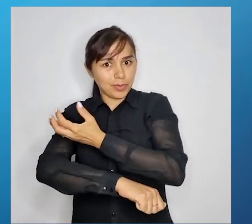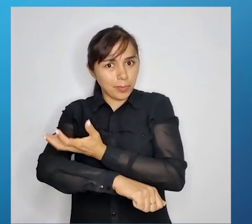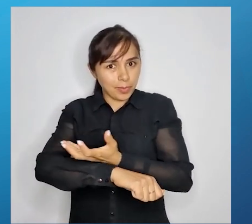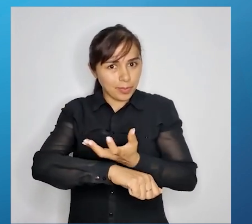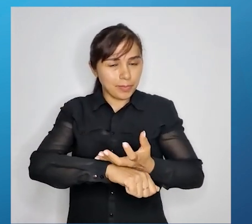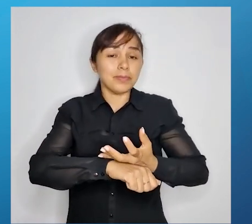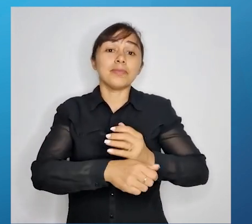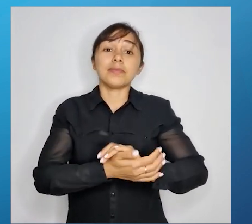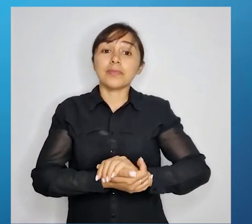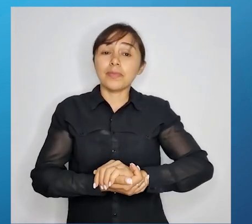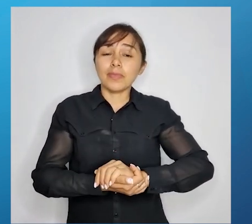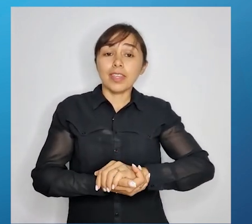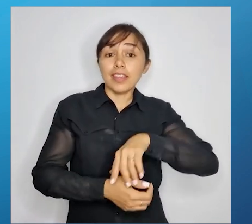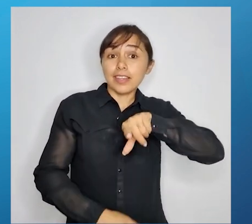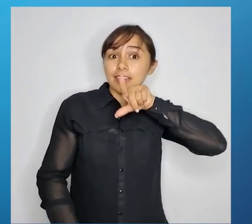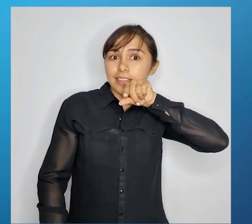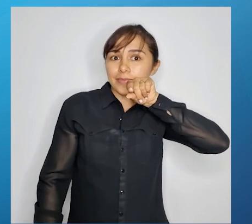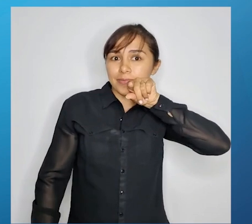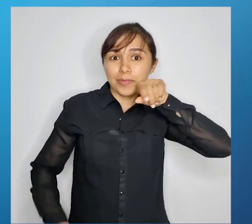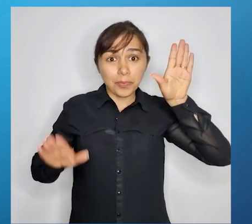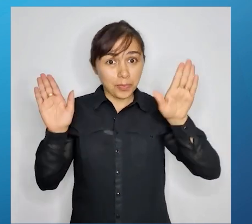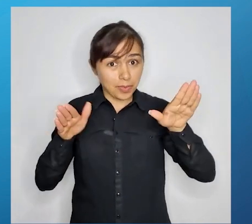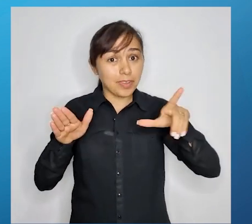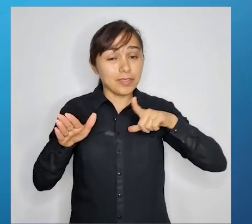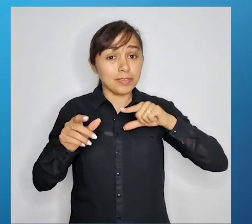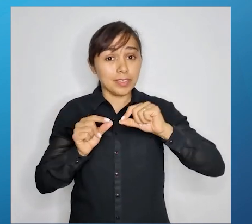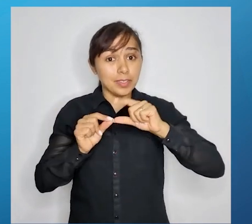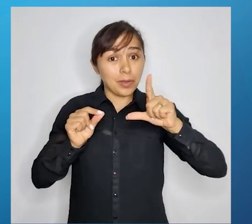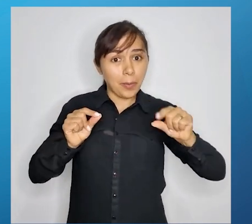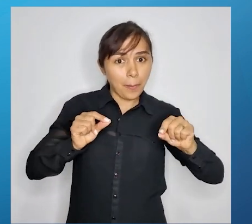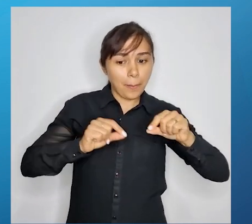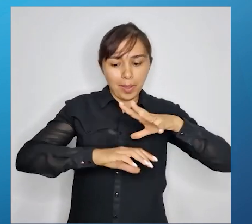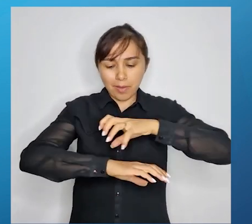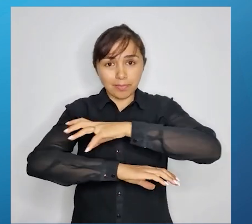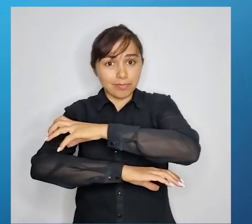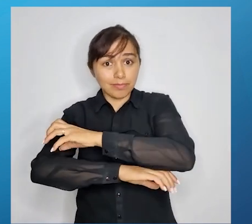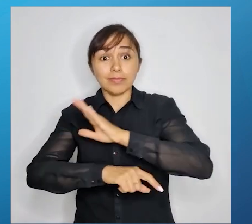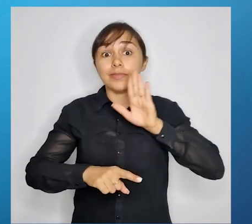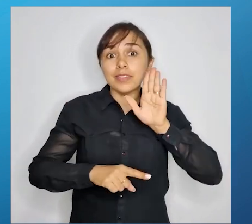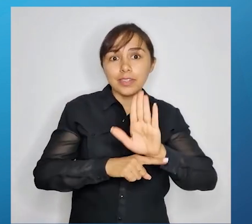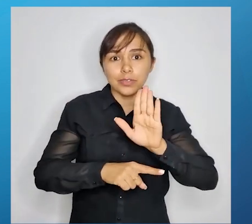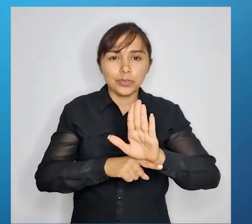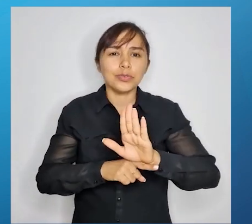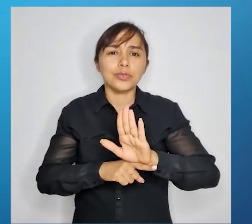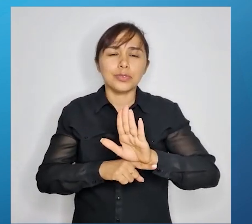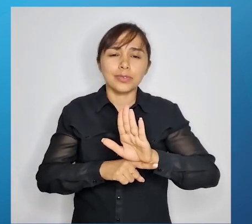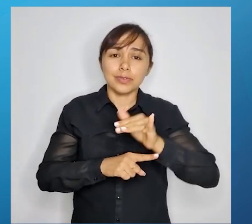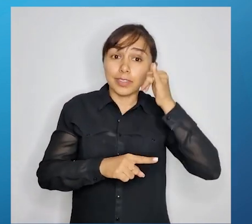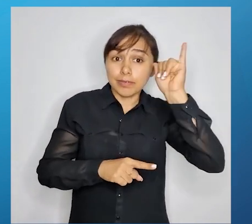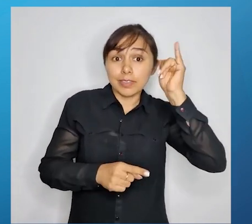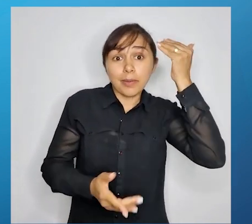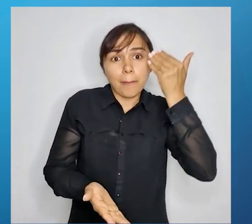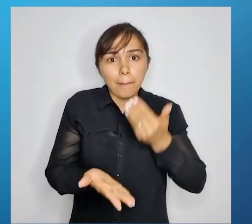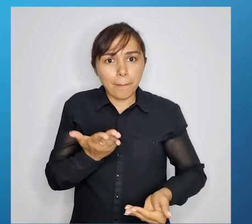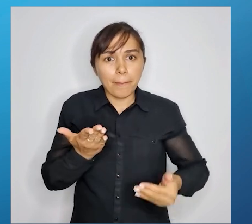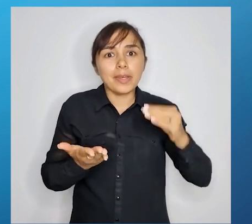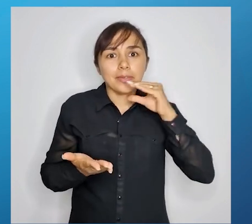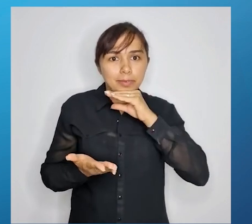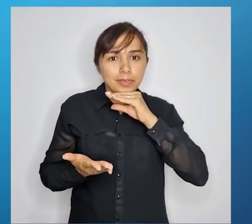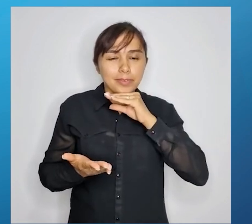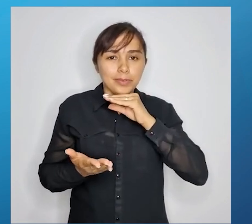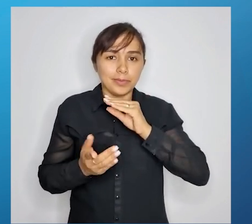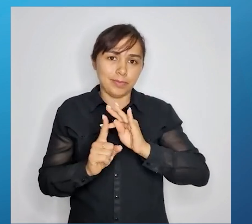penas. Tanto pelos como penas funcionam como isolante térmico, ou seja, impedem que o calor do animal se dissipe para o